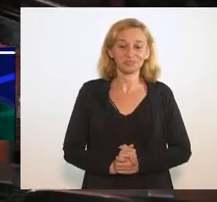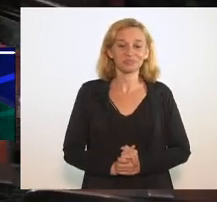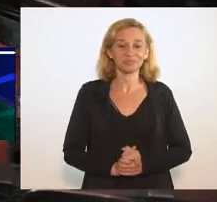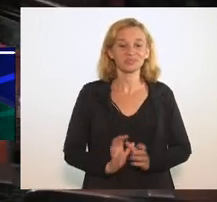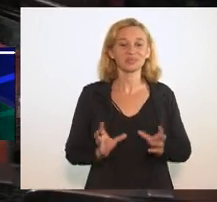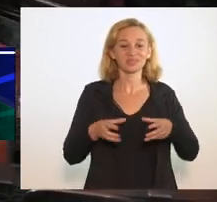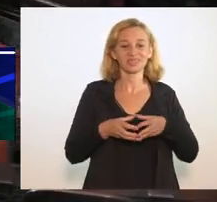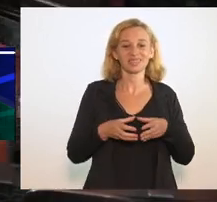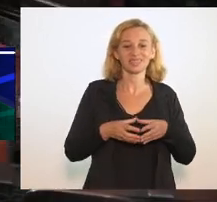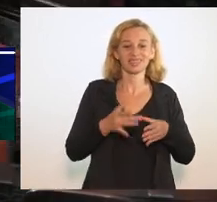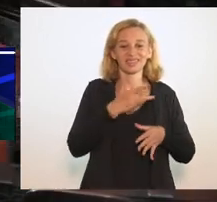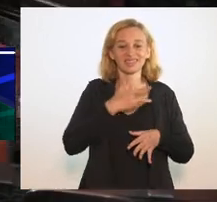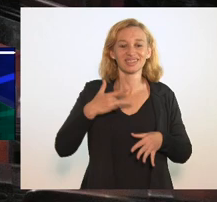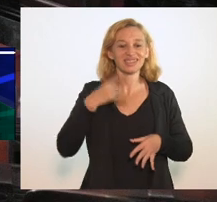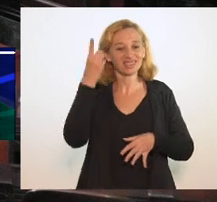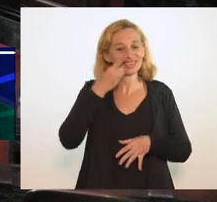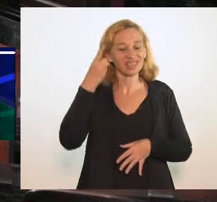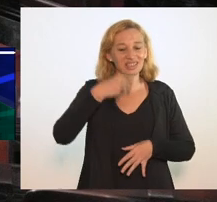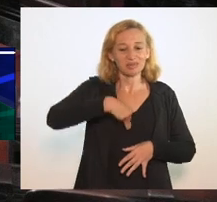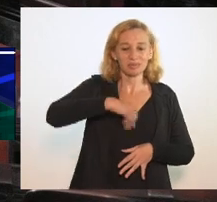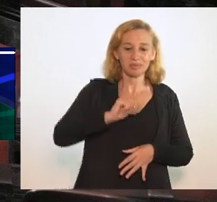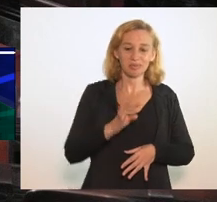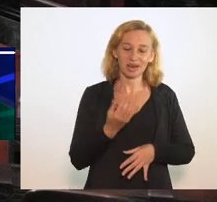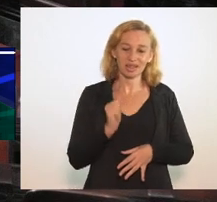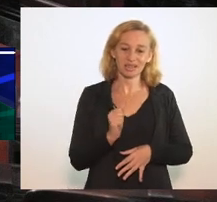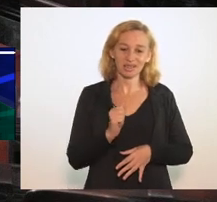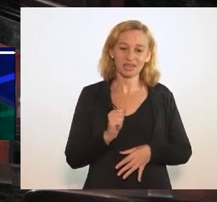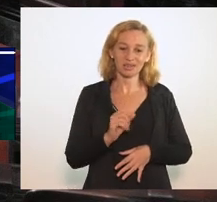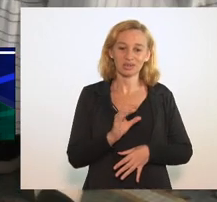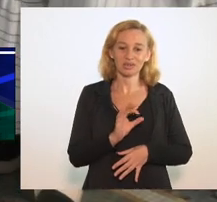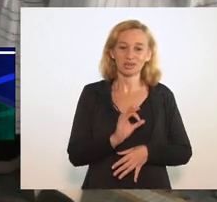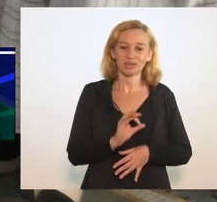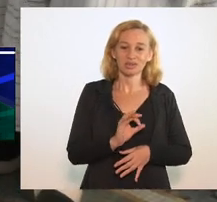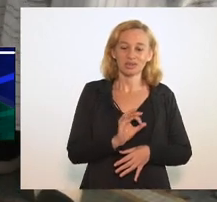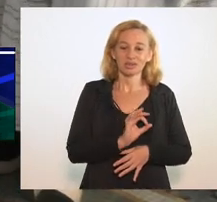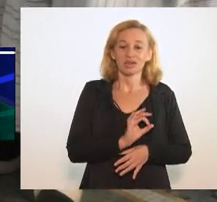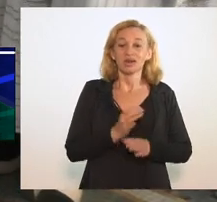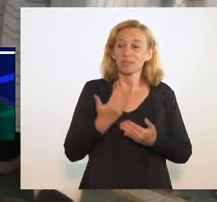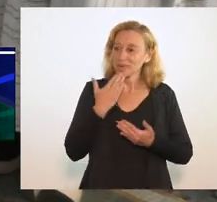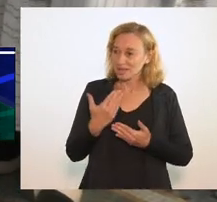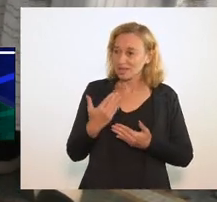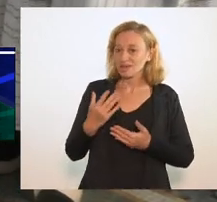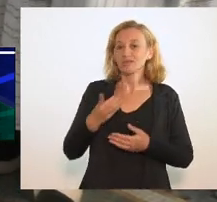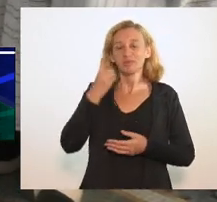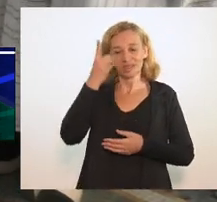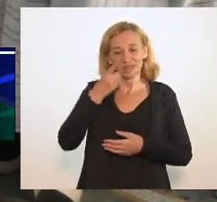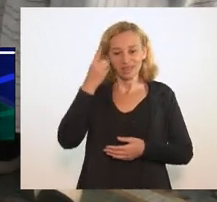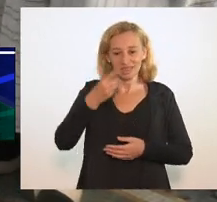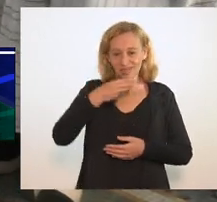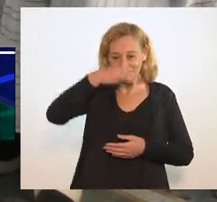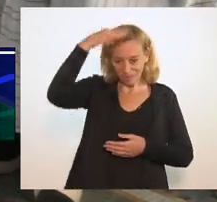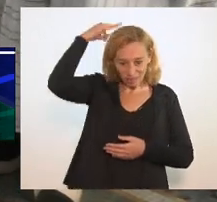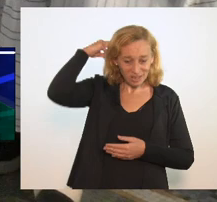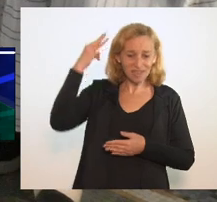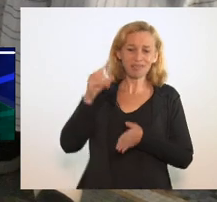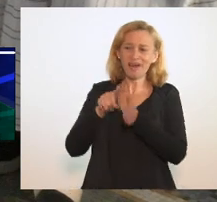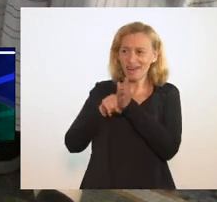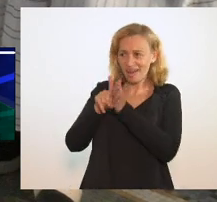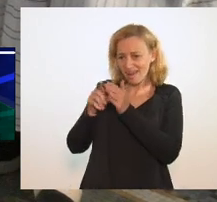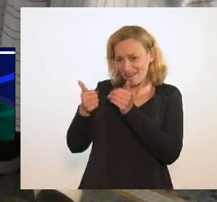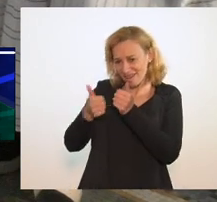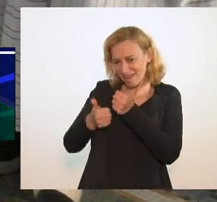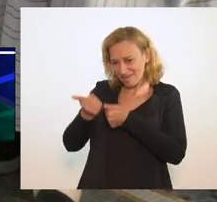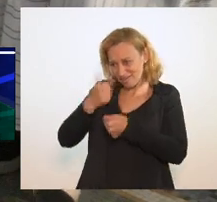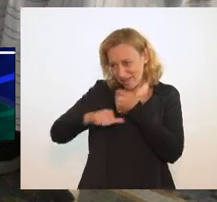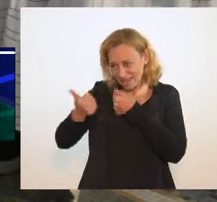Pela Comissão de Saúde, deputada Marta Rocha. Presidente, pedi ao deputado Márcio Pacheco para avaliar o